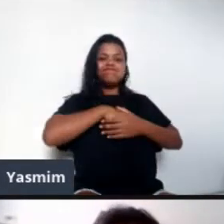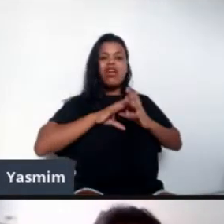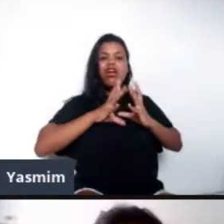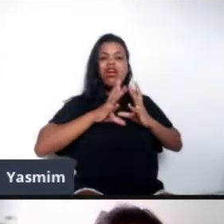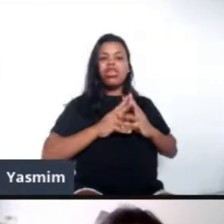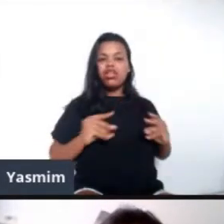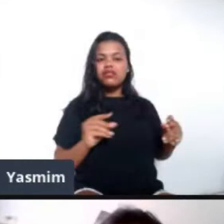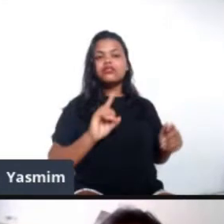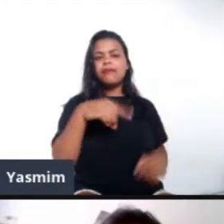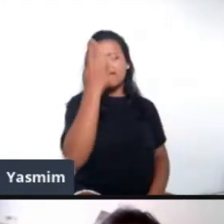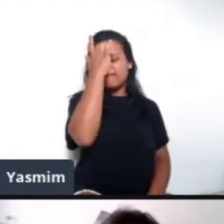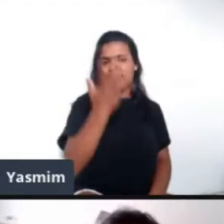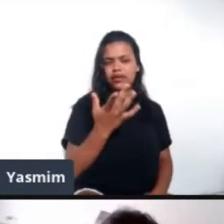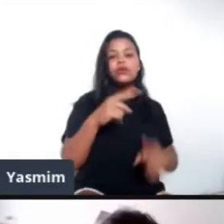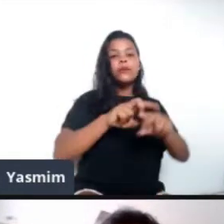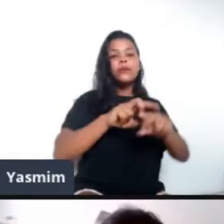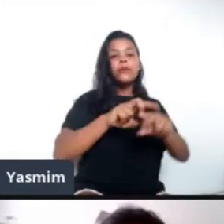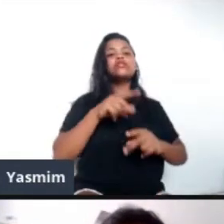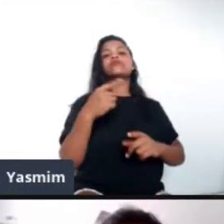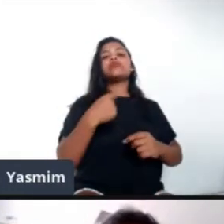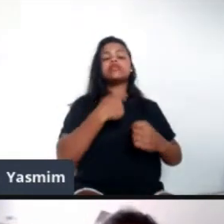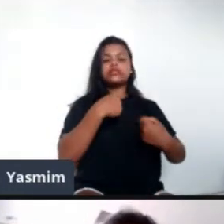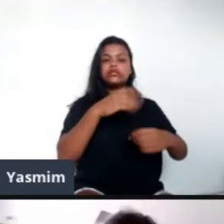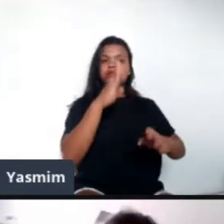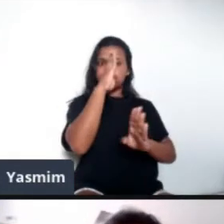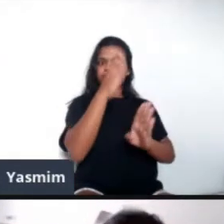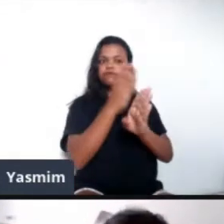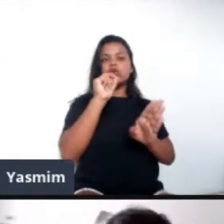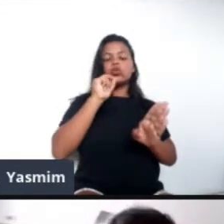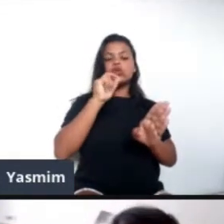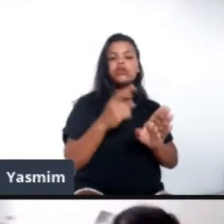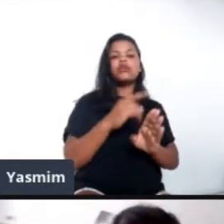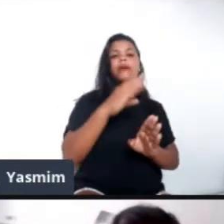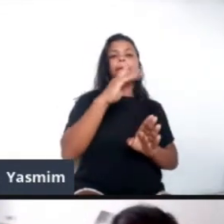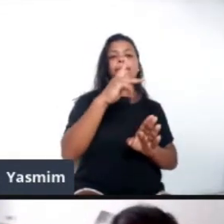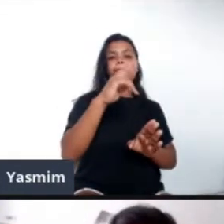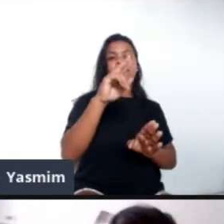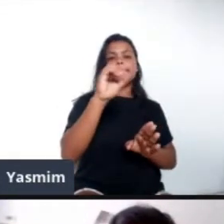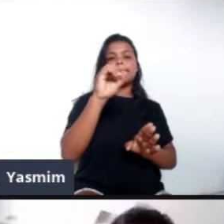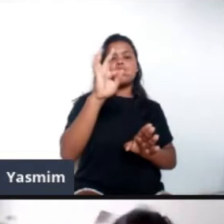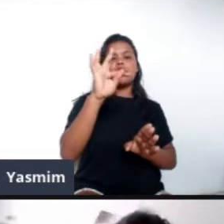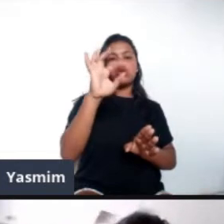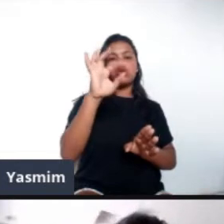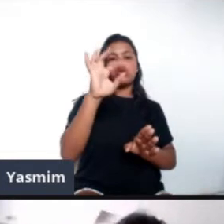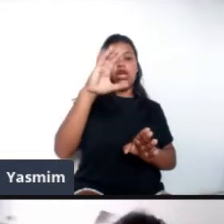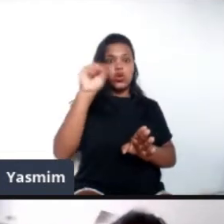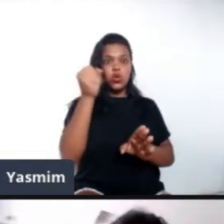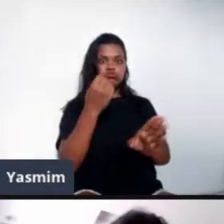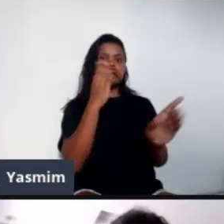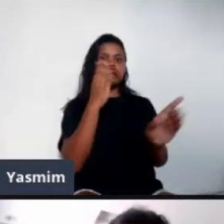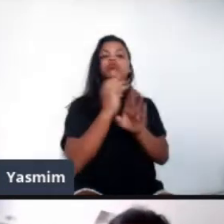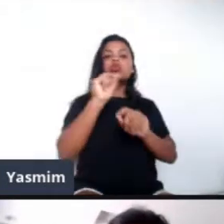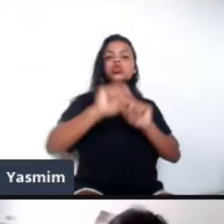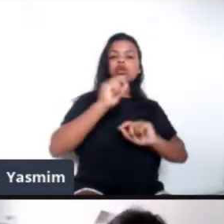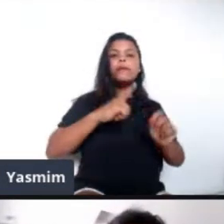as células B que conseguem reconhecer antígenos proteicos, elas, com ao auxílio das células T, elas conseguem produzir